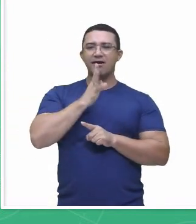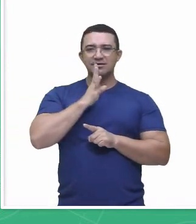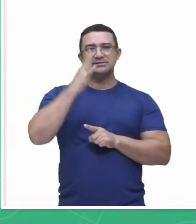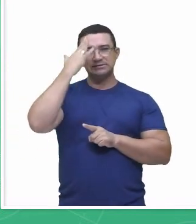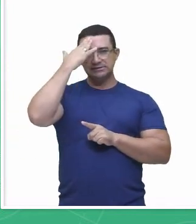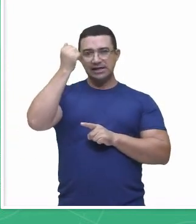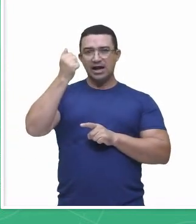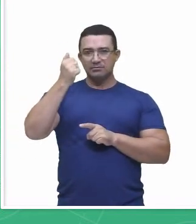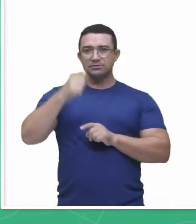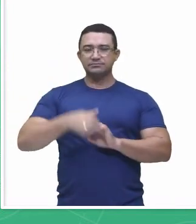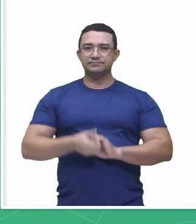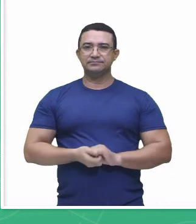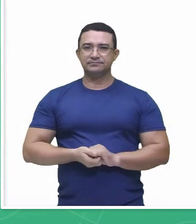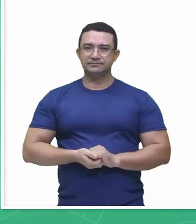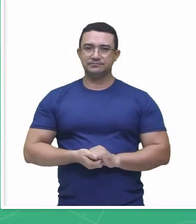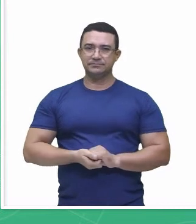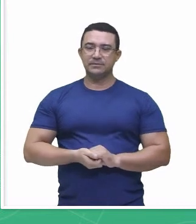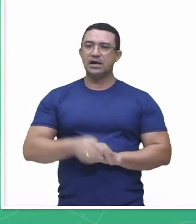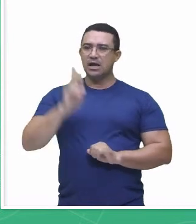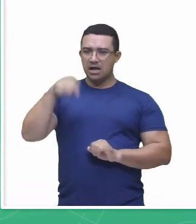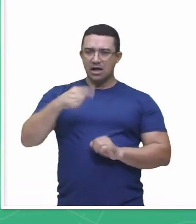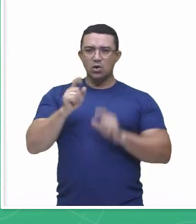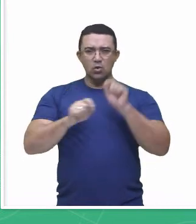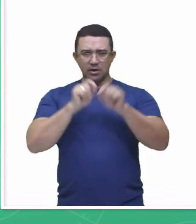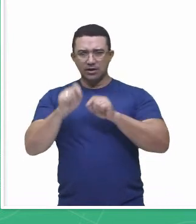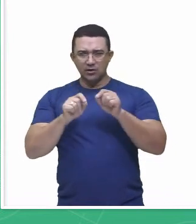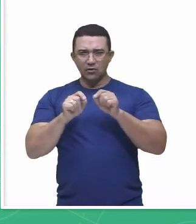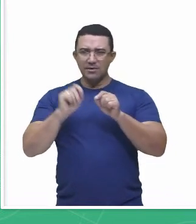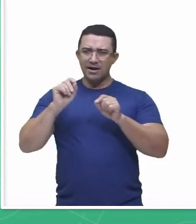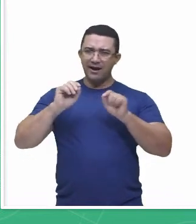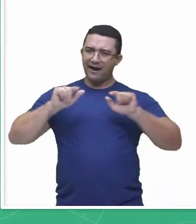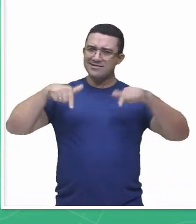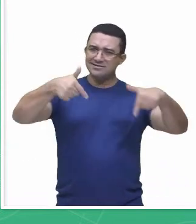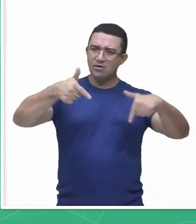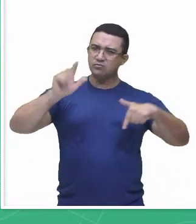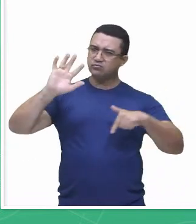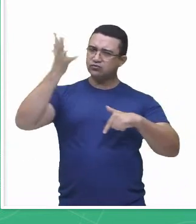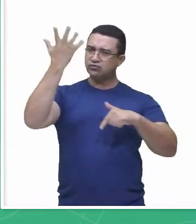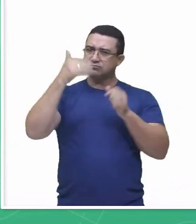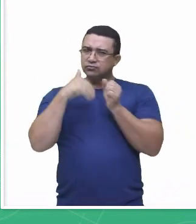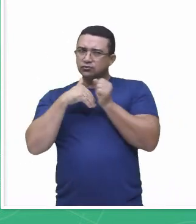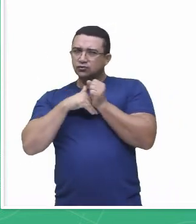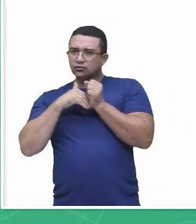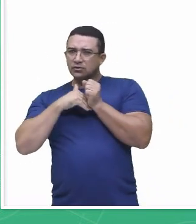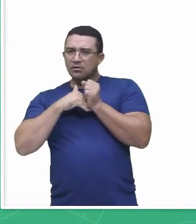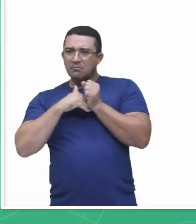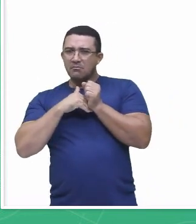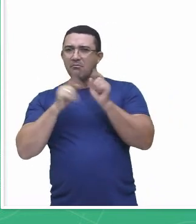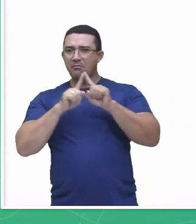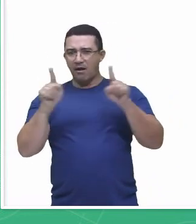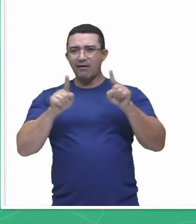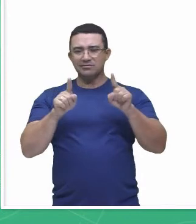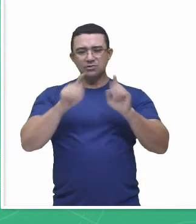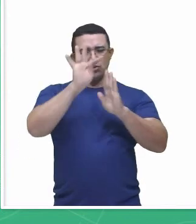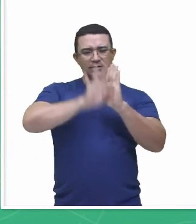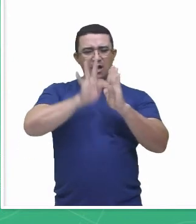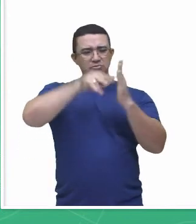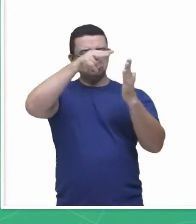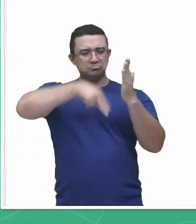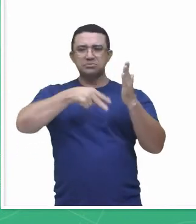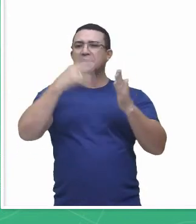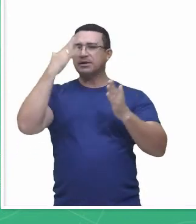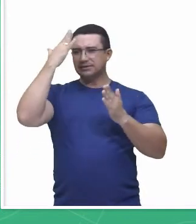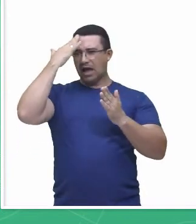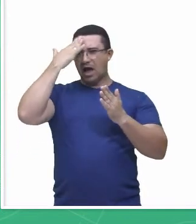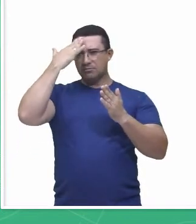uma situação implícita, uma fala que, embora não esteja dita, ela é conhecida contextualmente, tá bom? Então, é letra